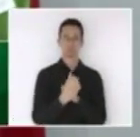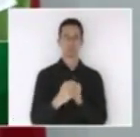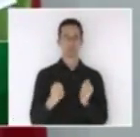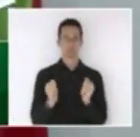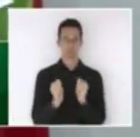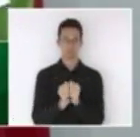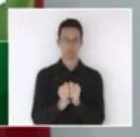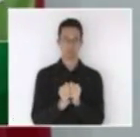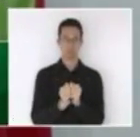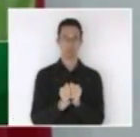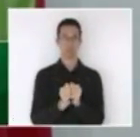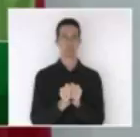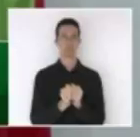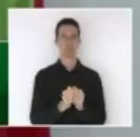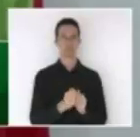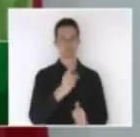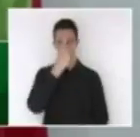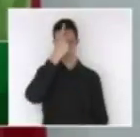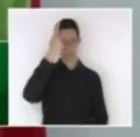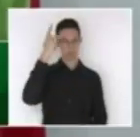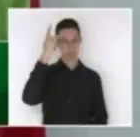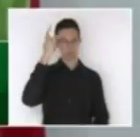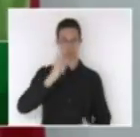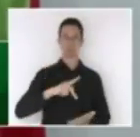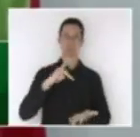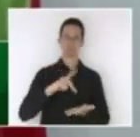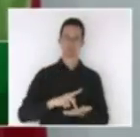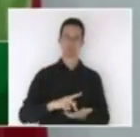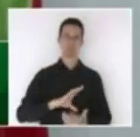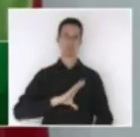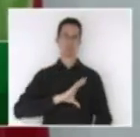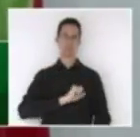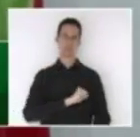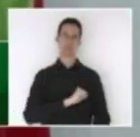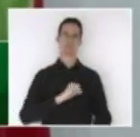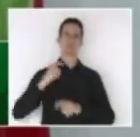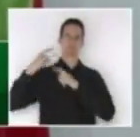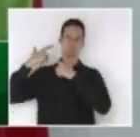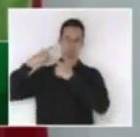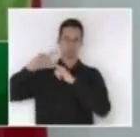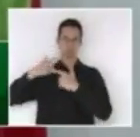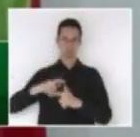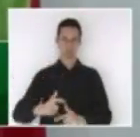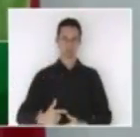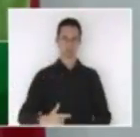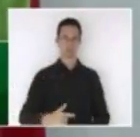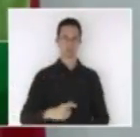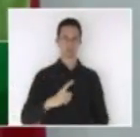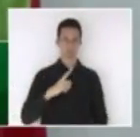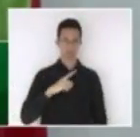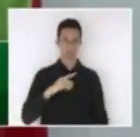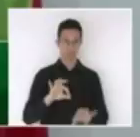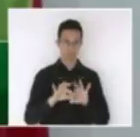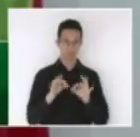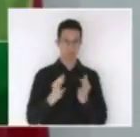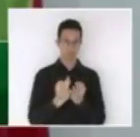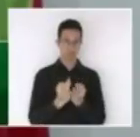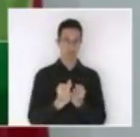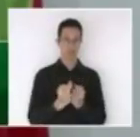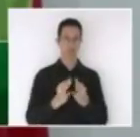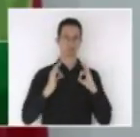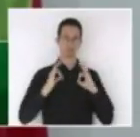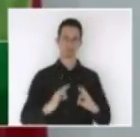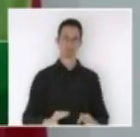todas as pessoas que realmente amam essa tradição, até porque aonde existe a família, com certeza